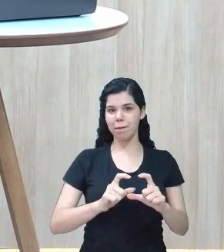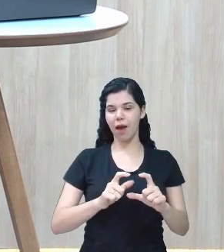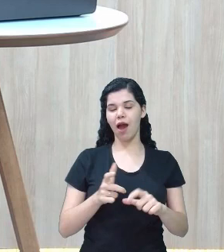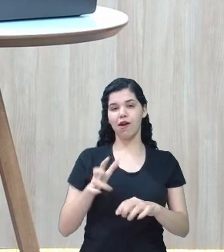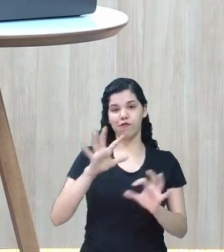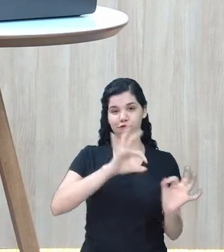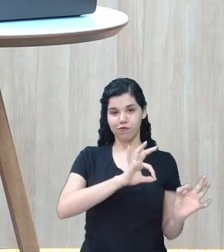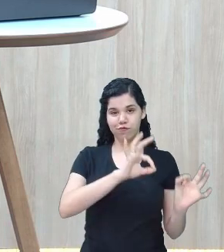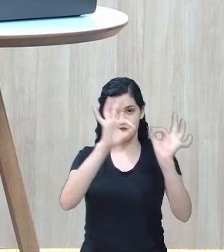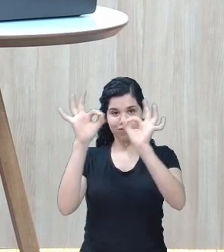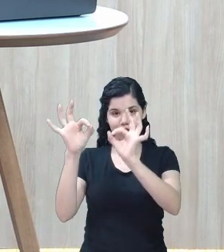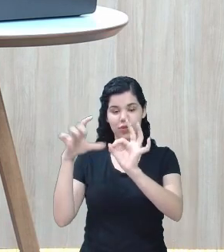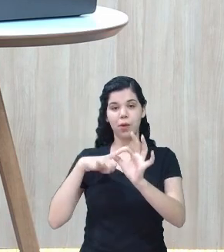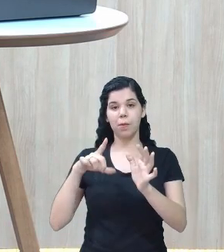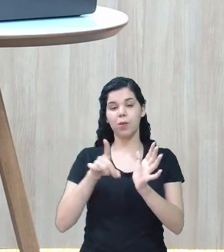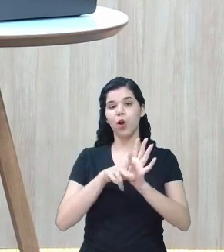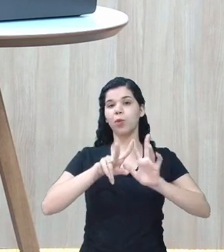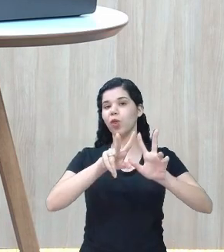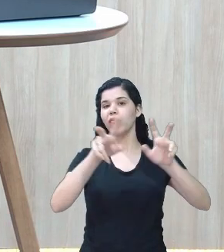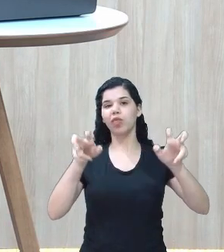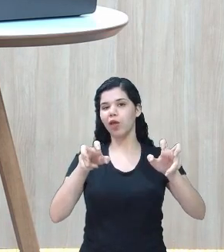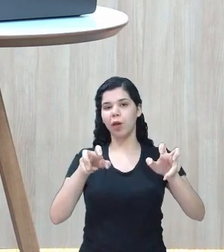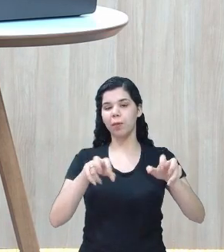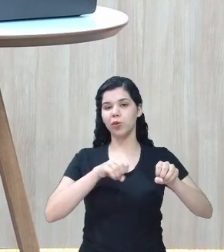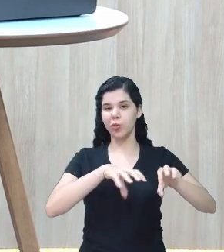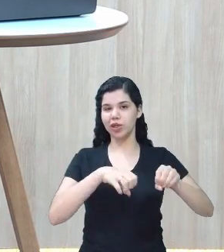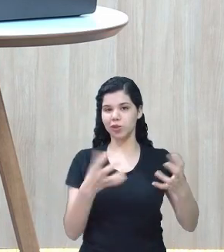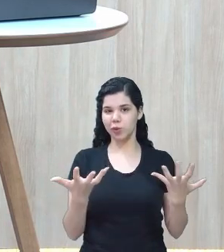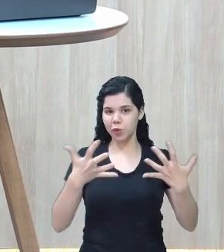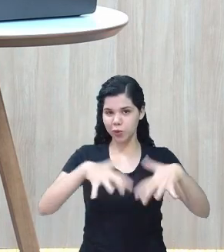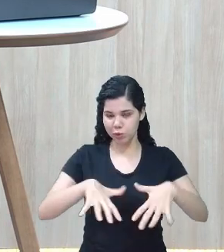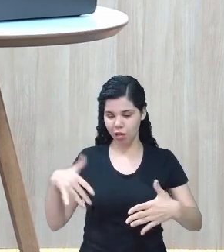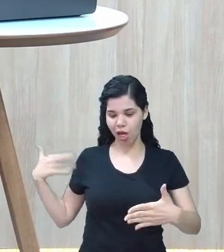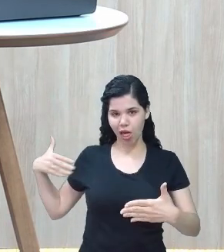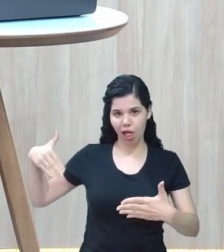e acompanhar toda a nossa temática até hoje.